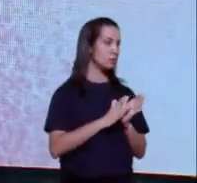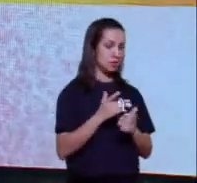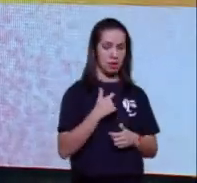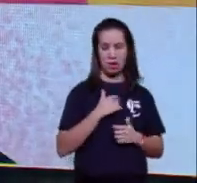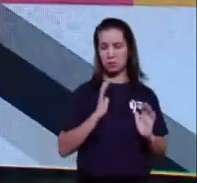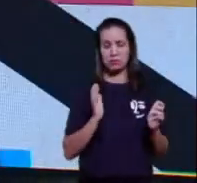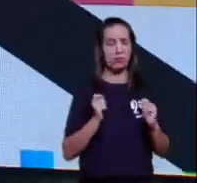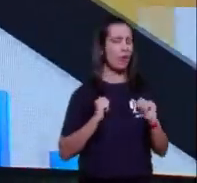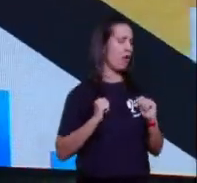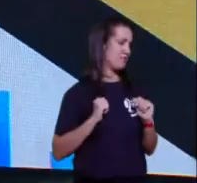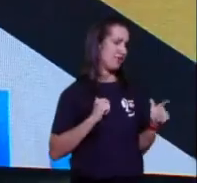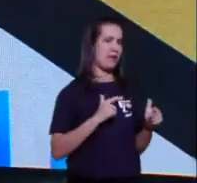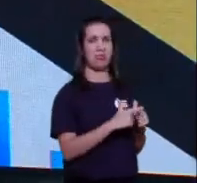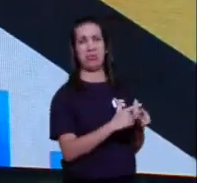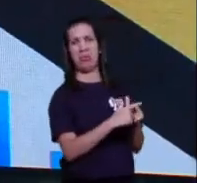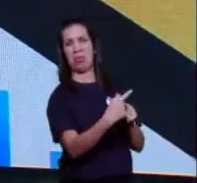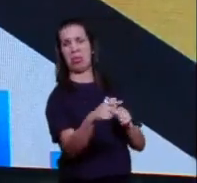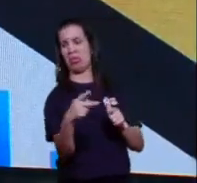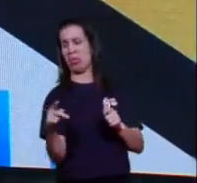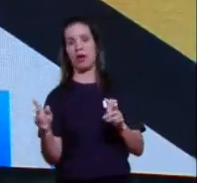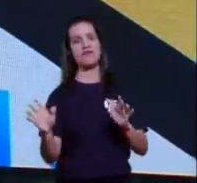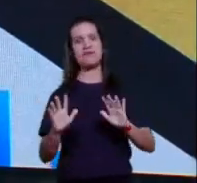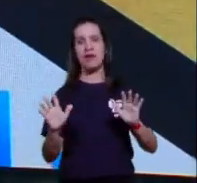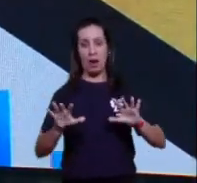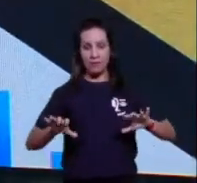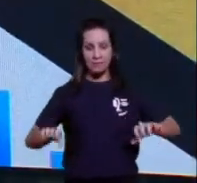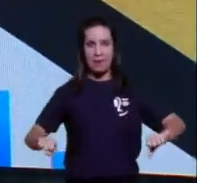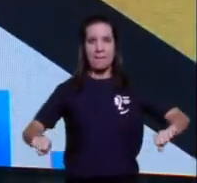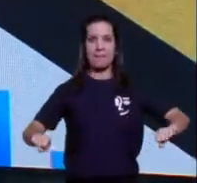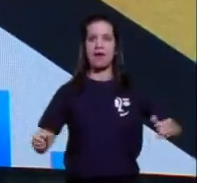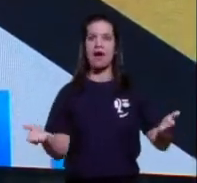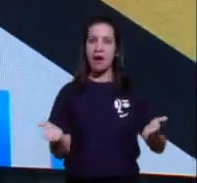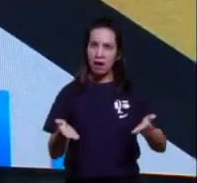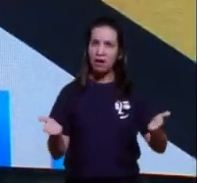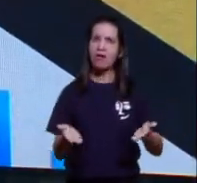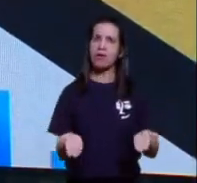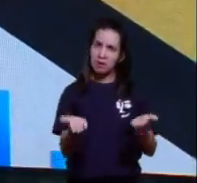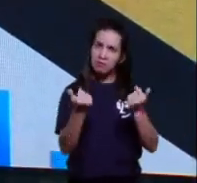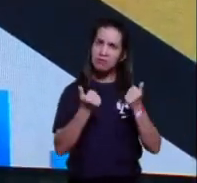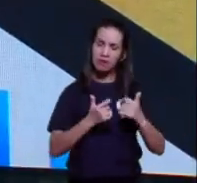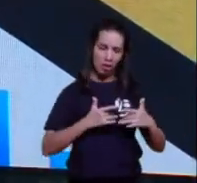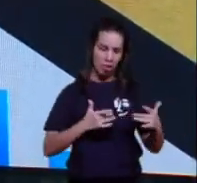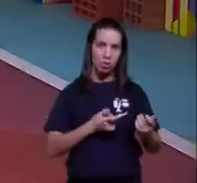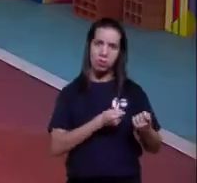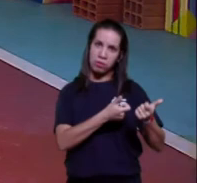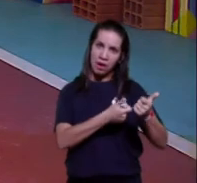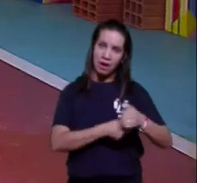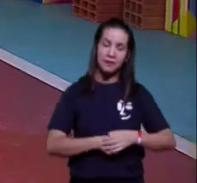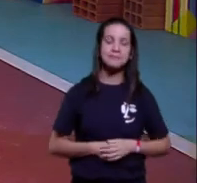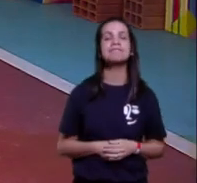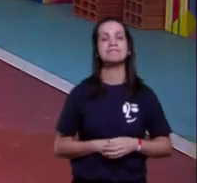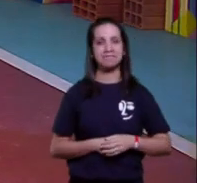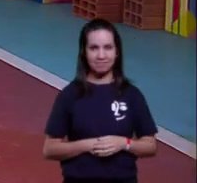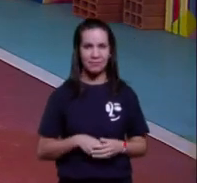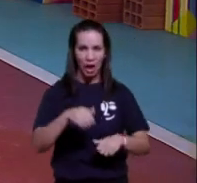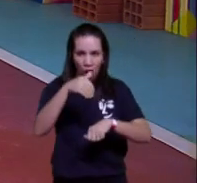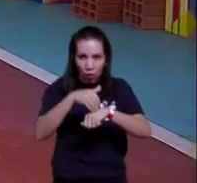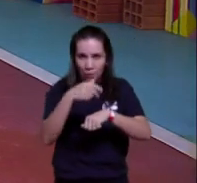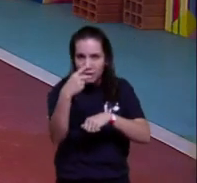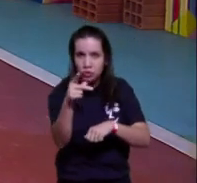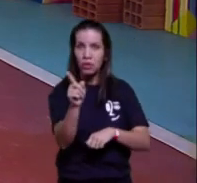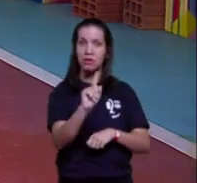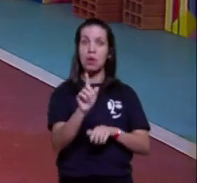você o perrengue do outro e vamos dar a mão, a hora é essa. Vamos embora doar. A culpa pode não ser sua,